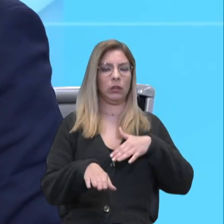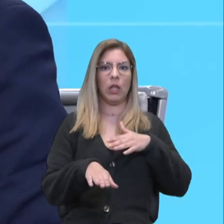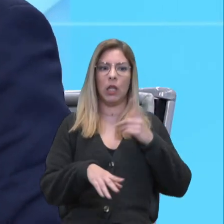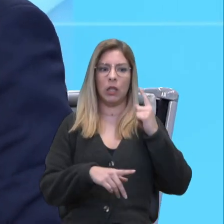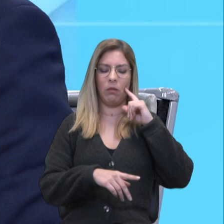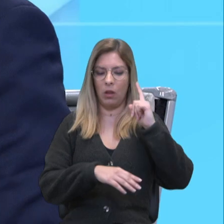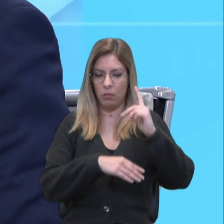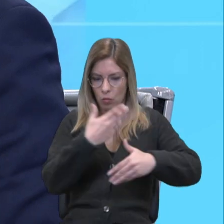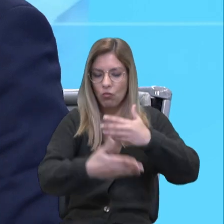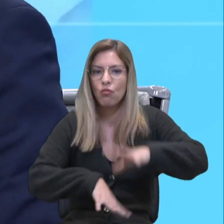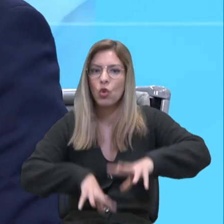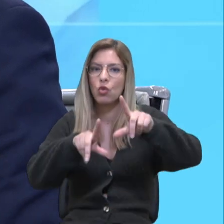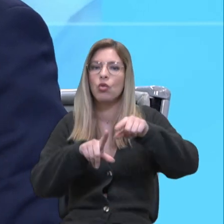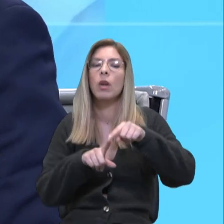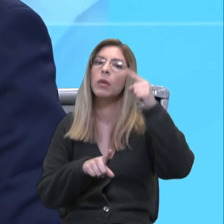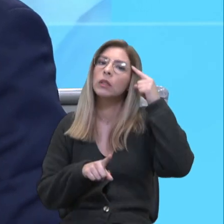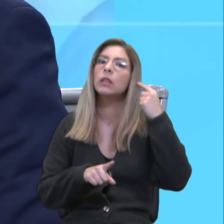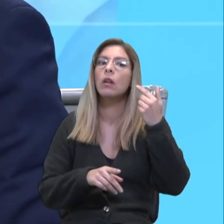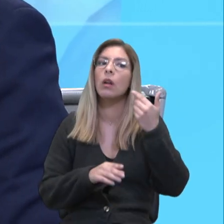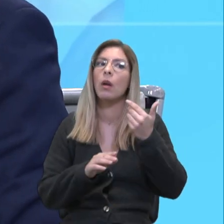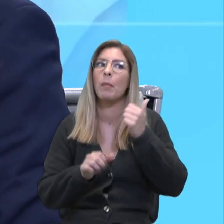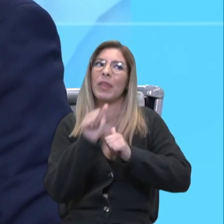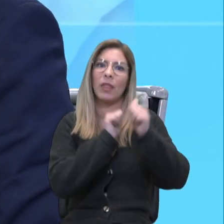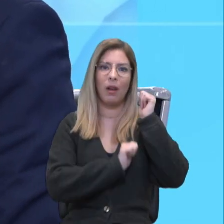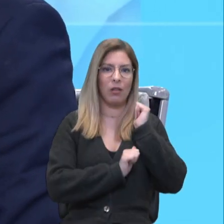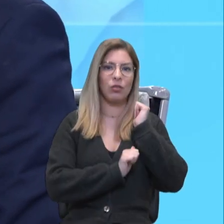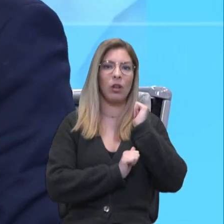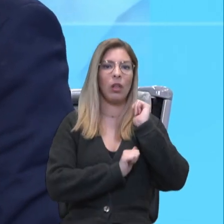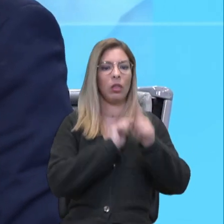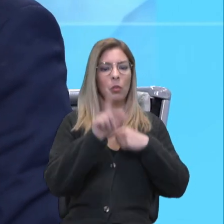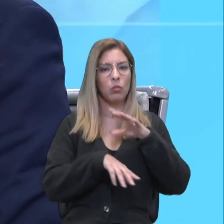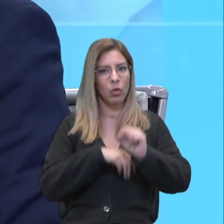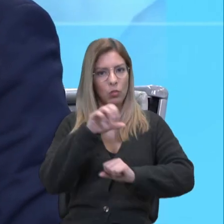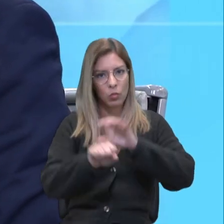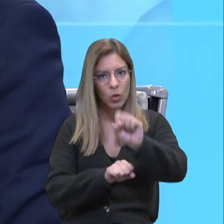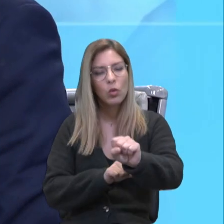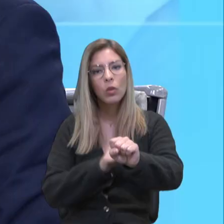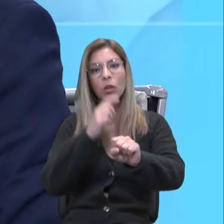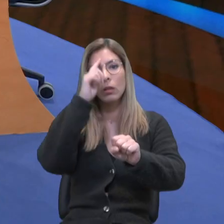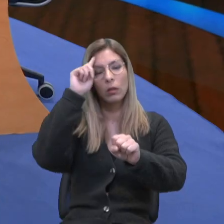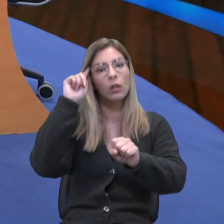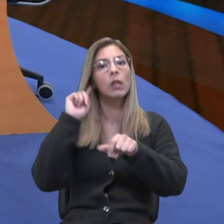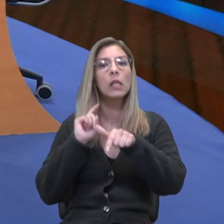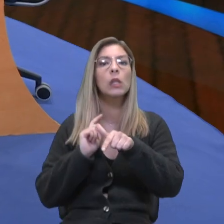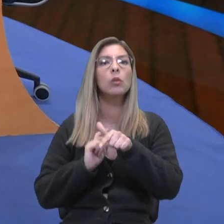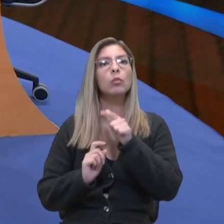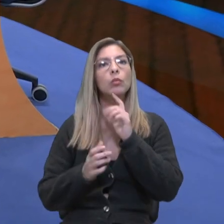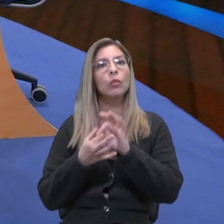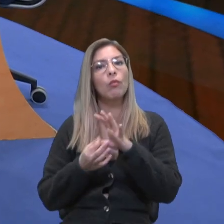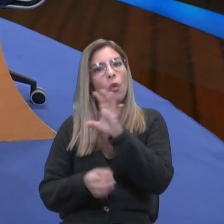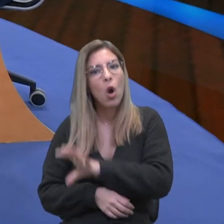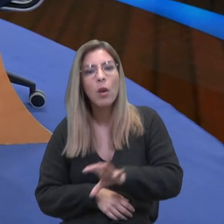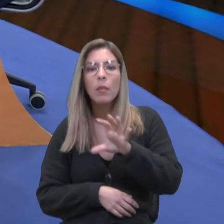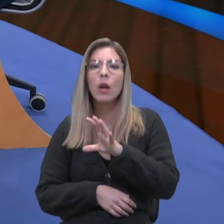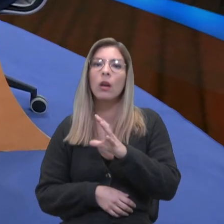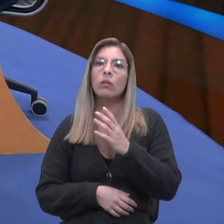frente e às vezes, se calhar, dois atrás para depois recuperarem com um à frente, nesse processo de